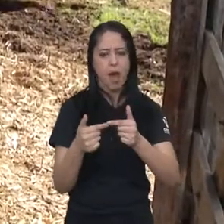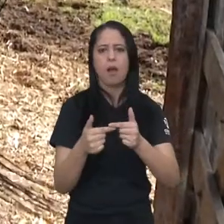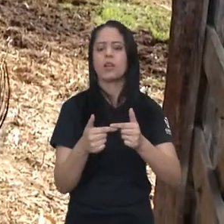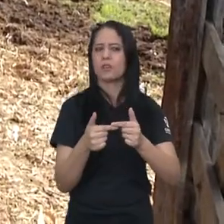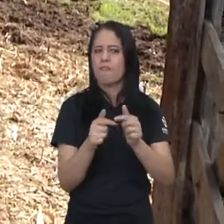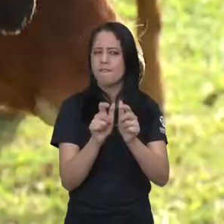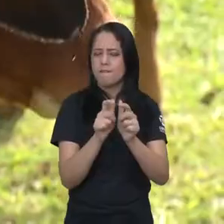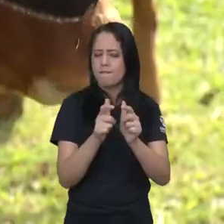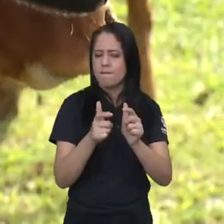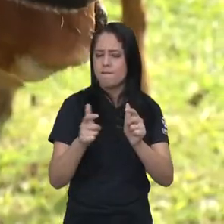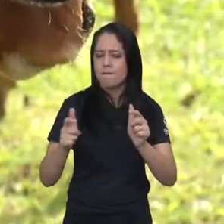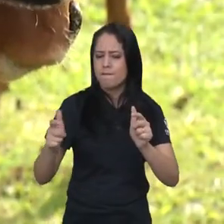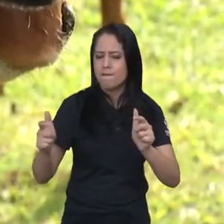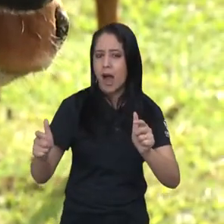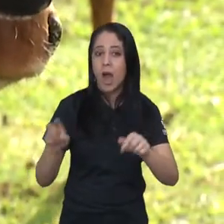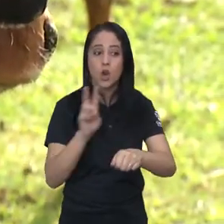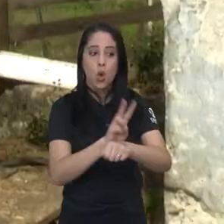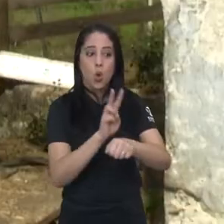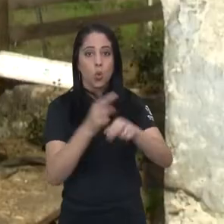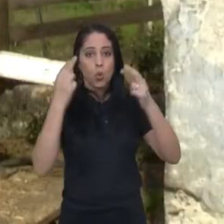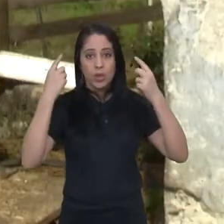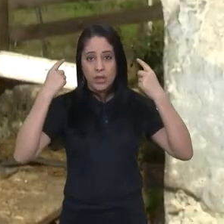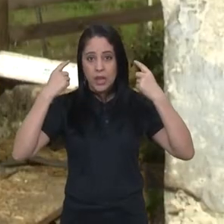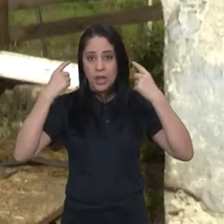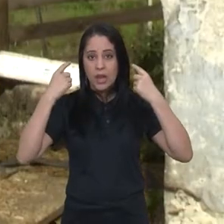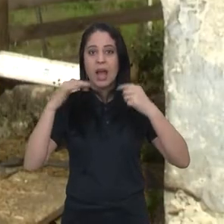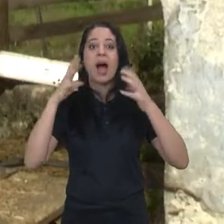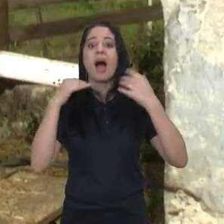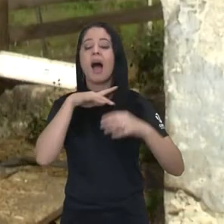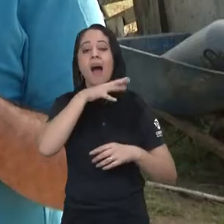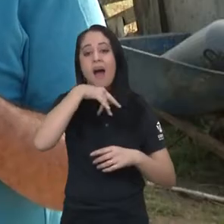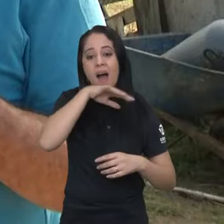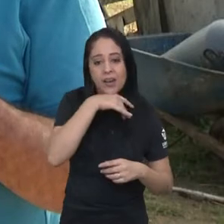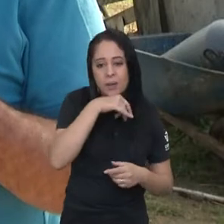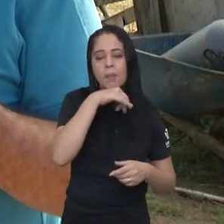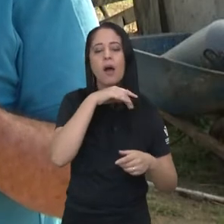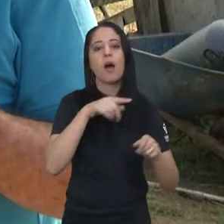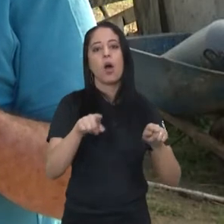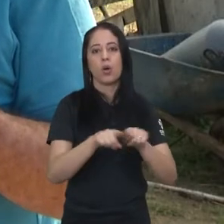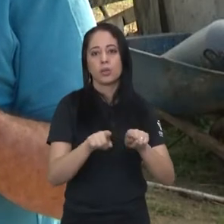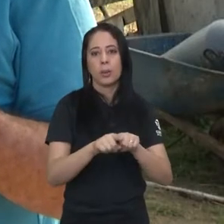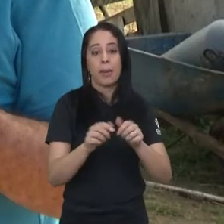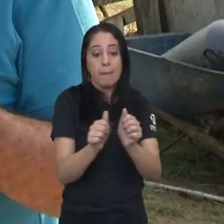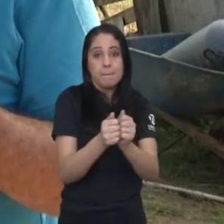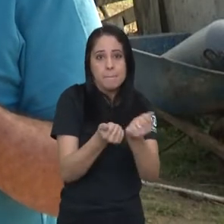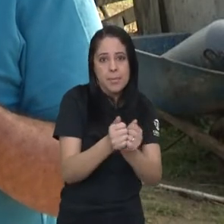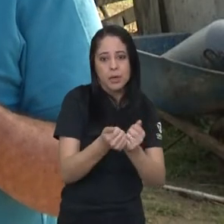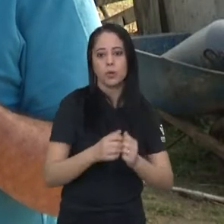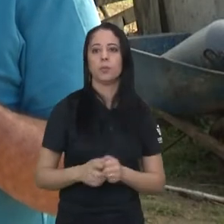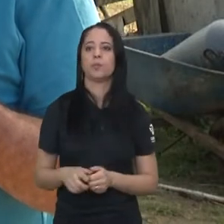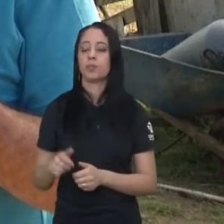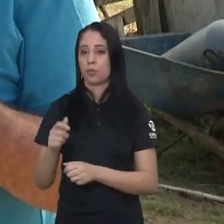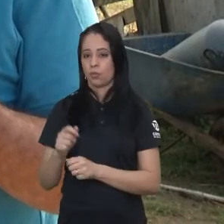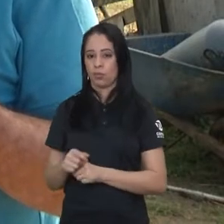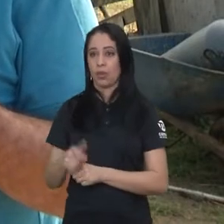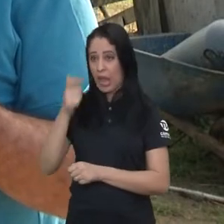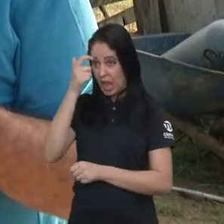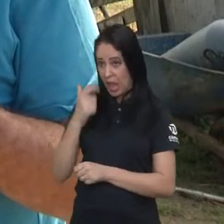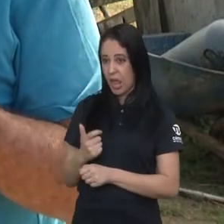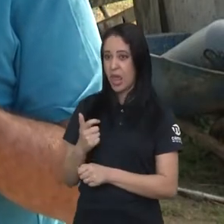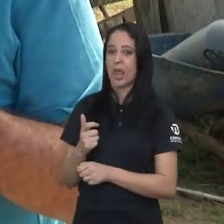fazenda extenso vai dar pecuária ao cultivo de grãos eu mexo com gado de corte leite